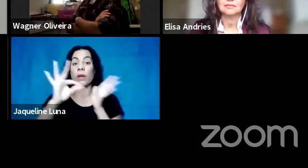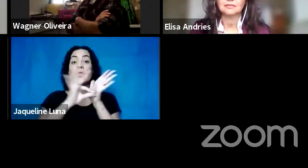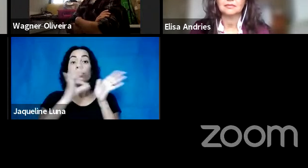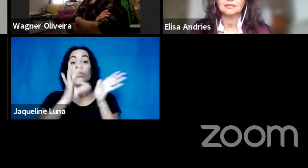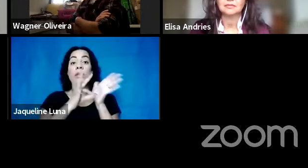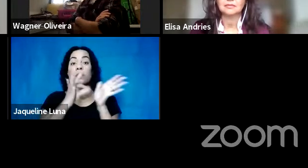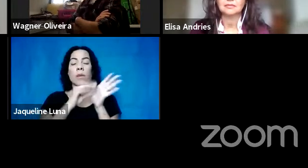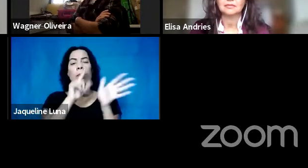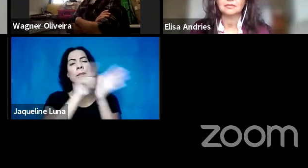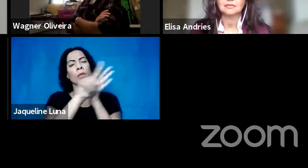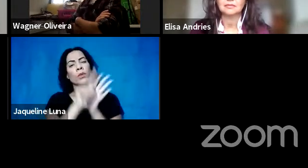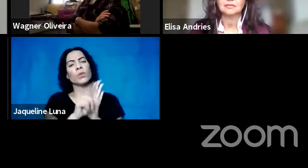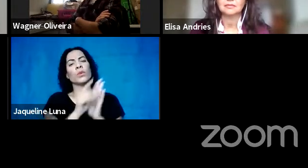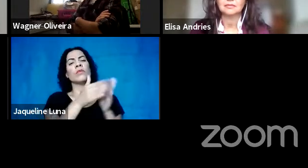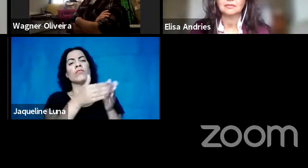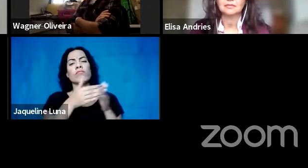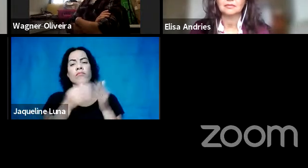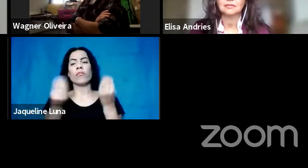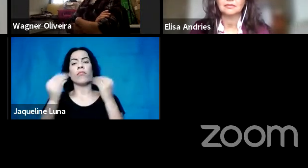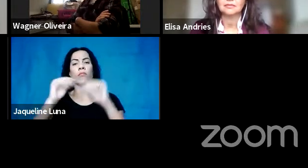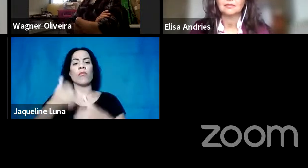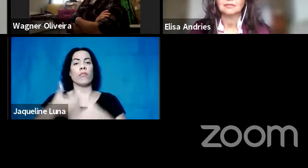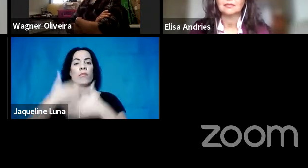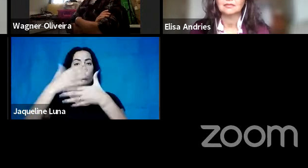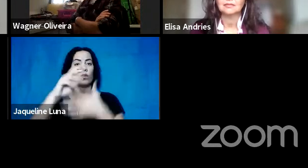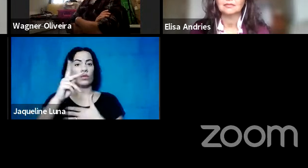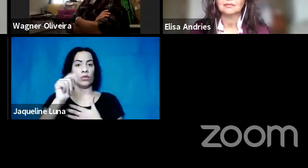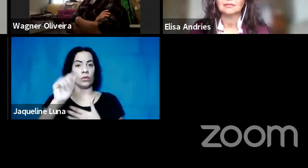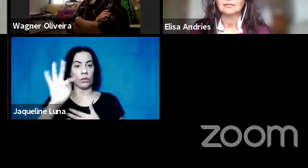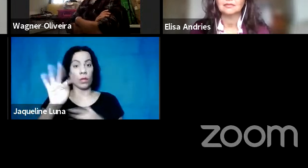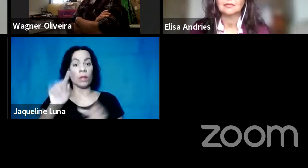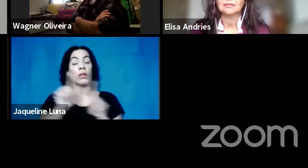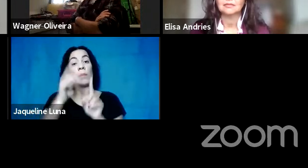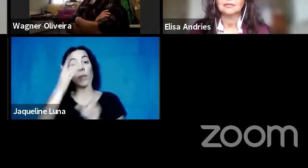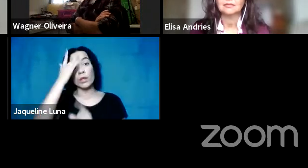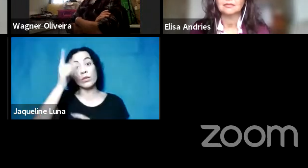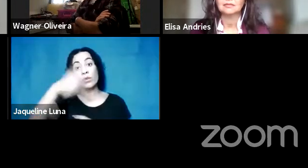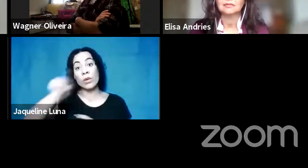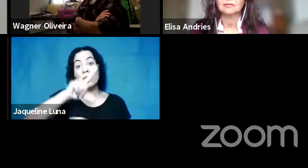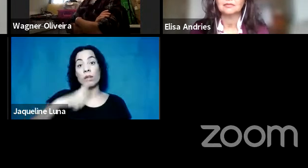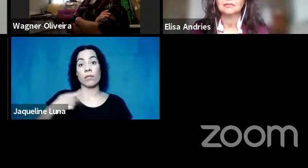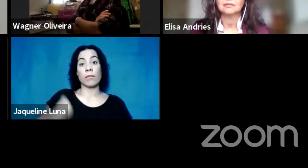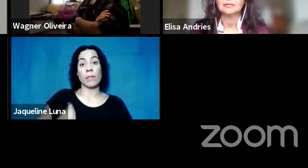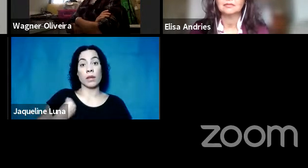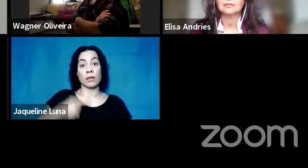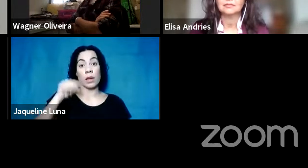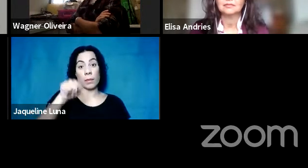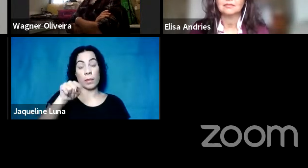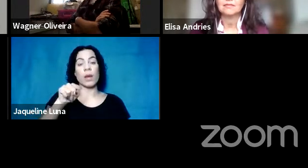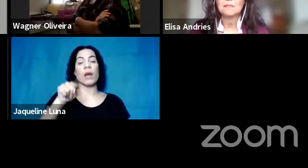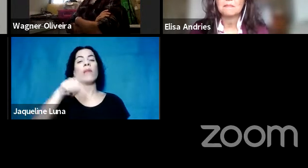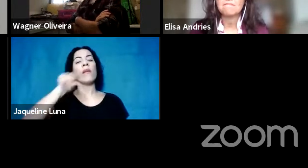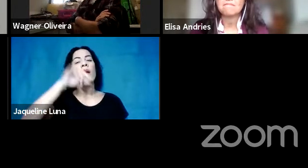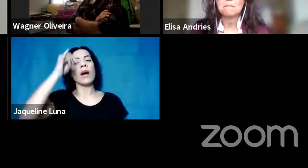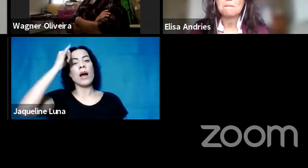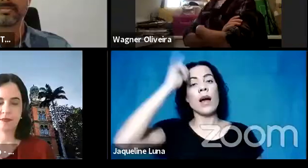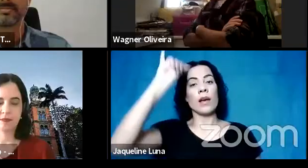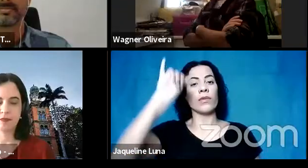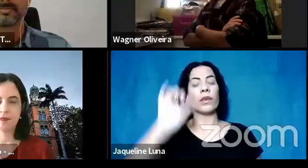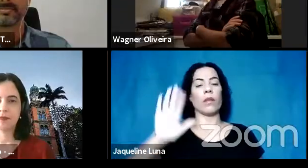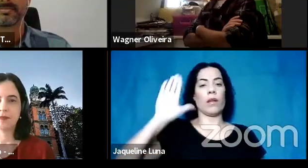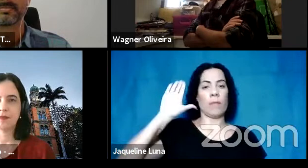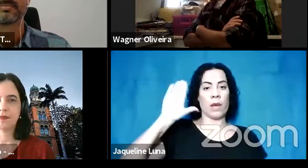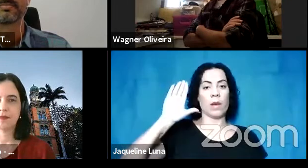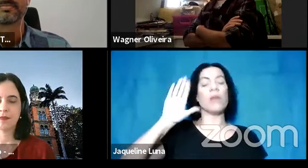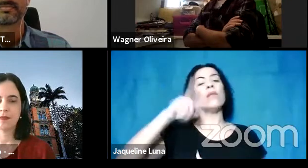perguntas, por gentileza, pelo chat. Também para o pessoal que está aqui na sala, a gente pede a gentileza de, em vez de levantar a mão, colocar, por favor, a